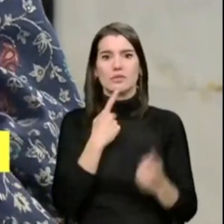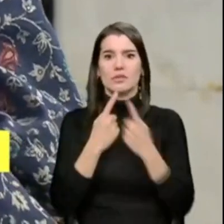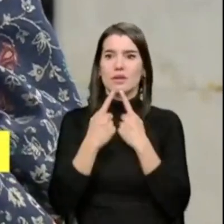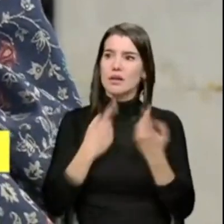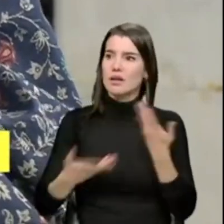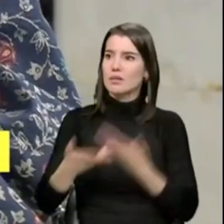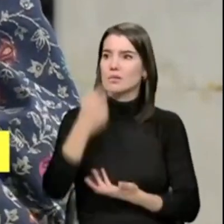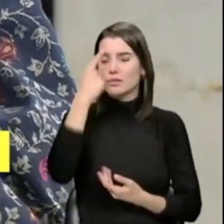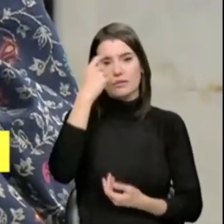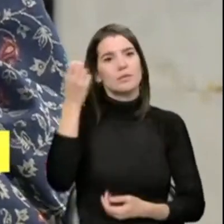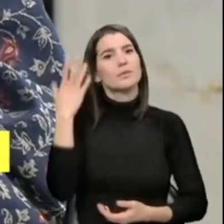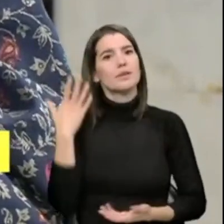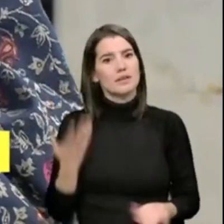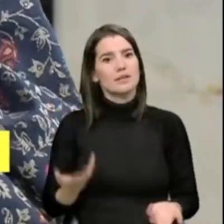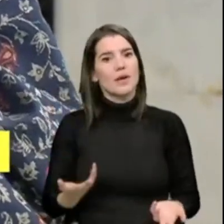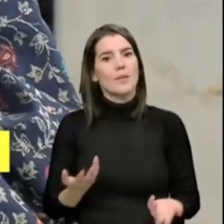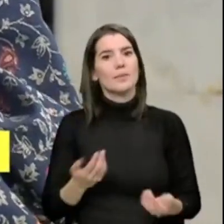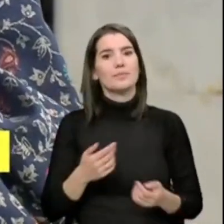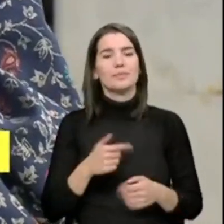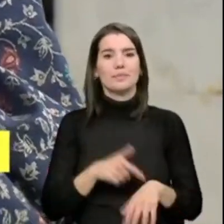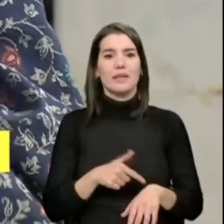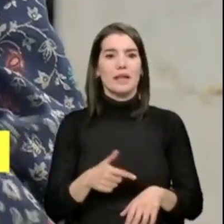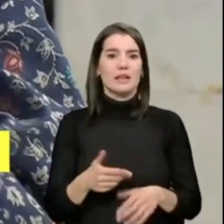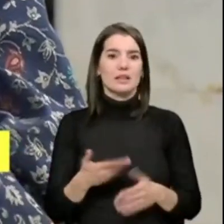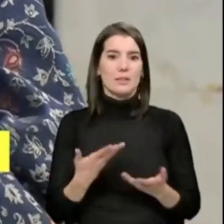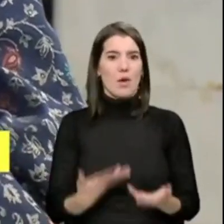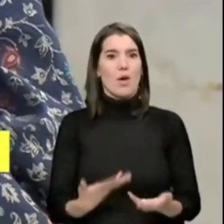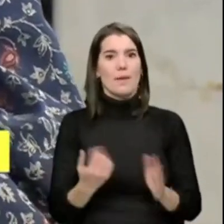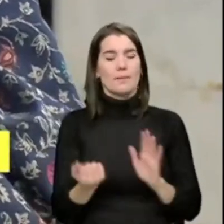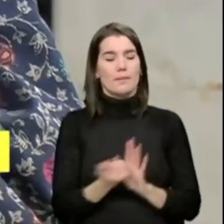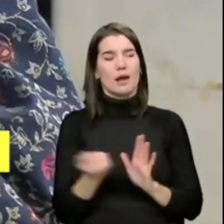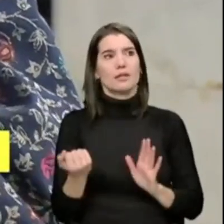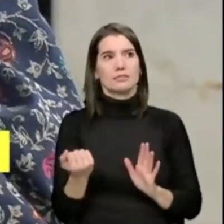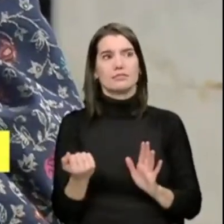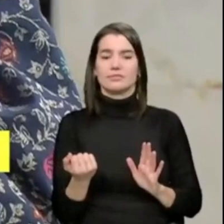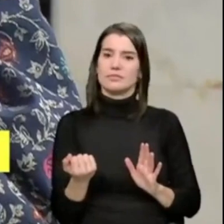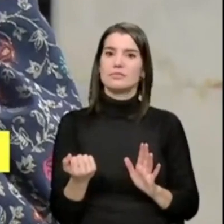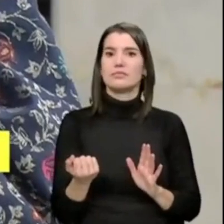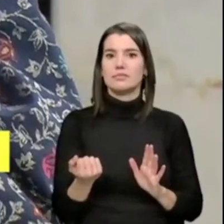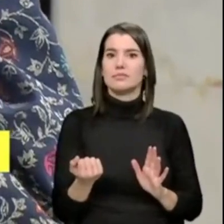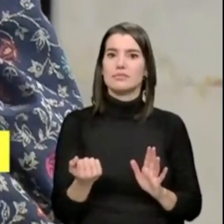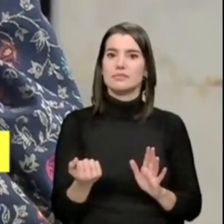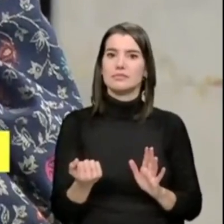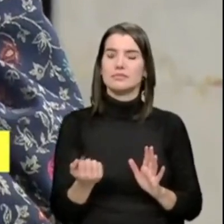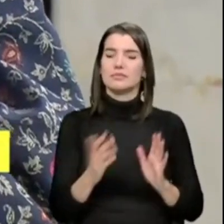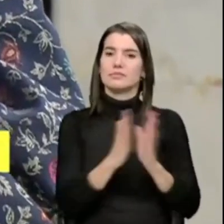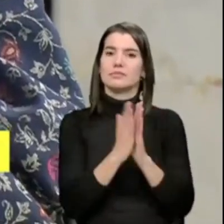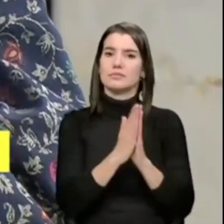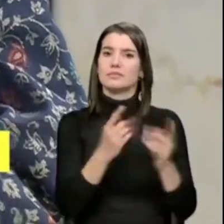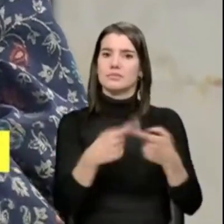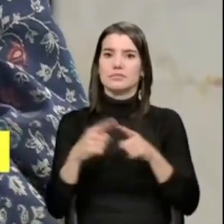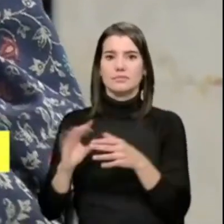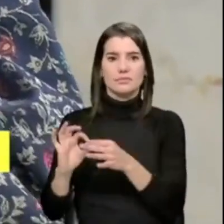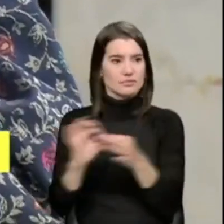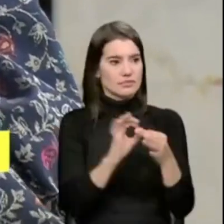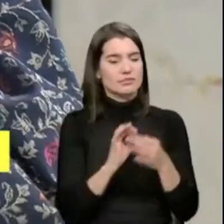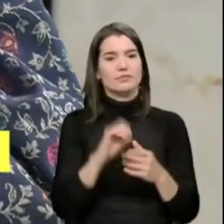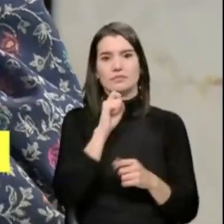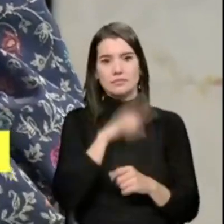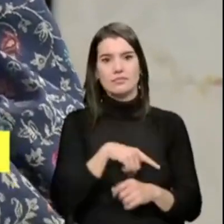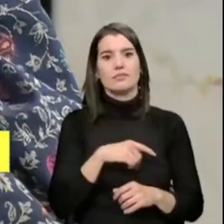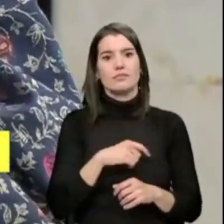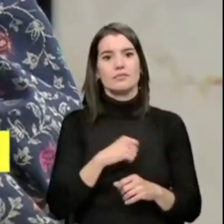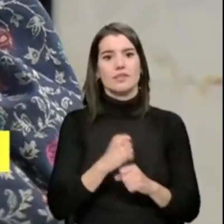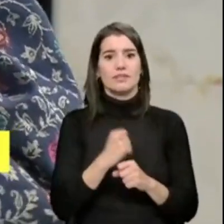haja compreensão. É um tempo que hoje marca como as religiões unidas podem fazer